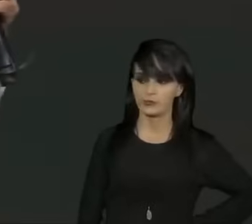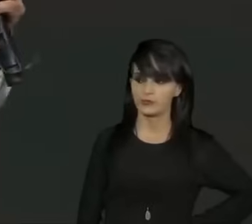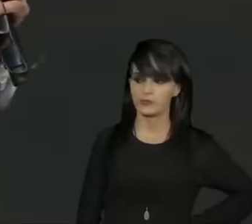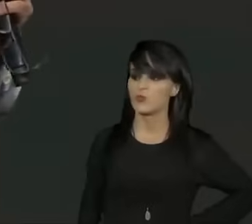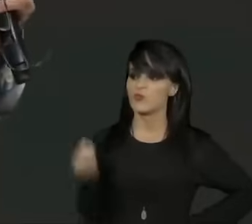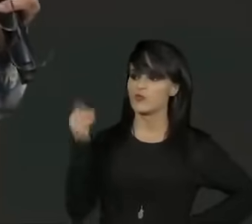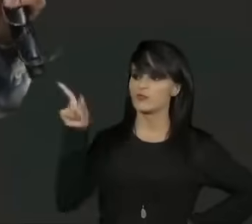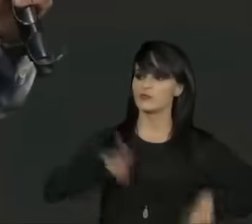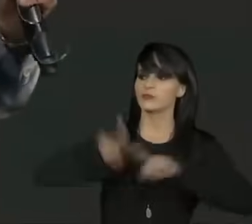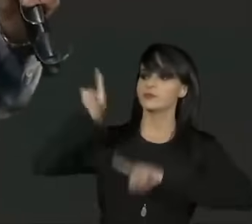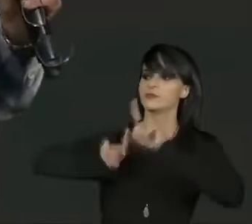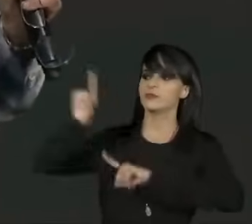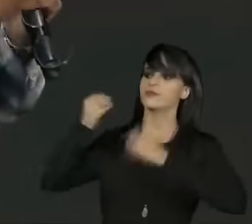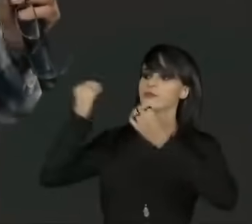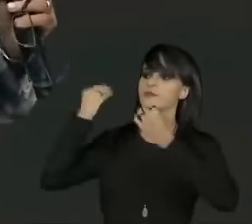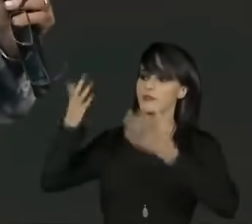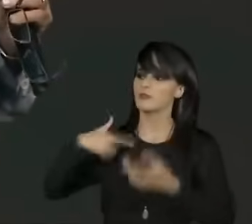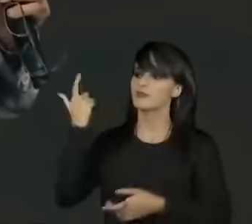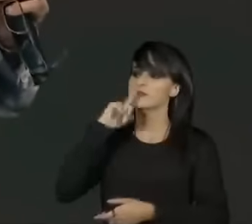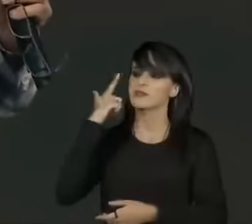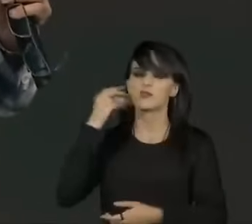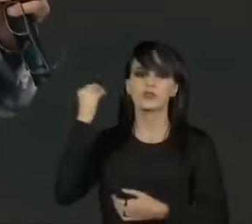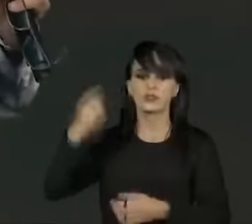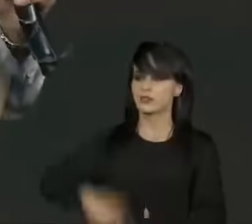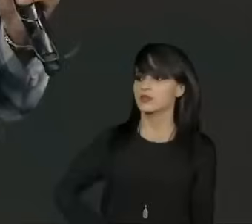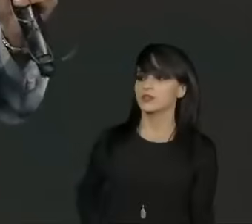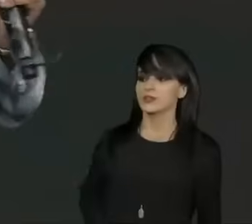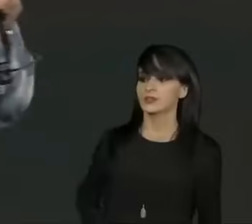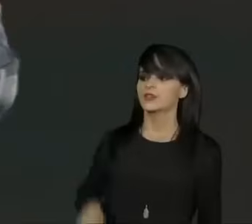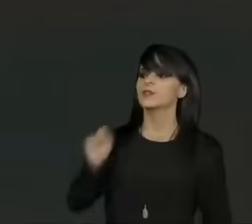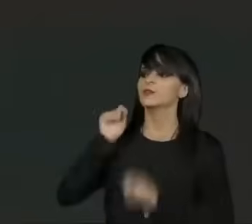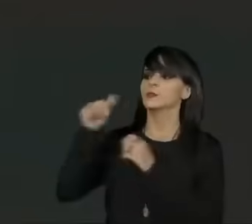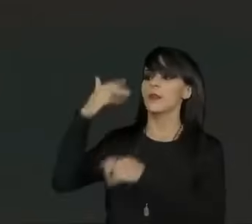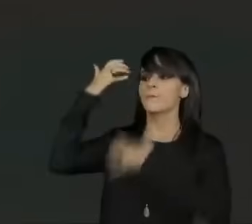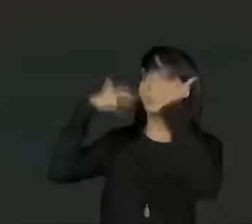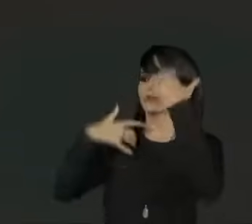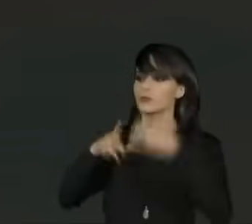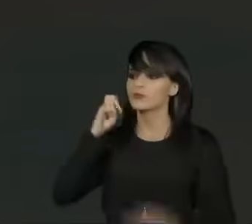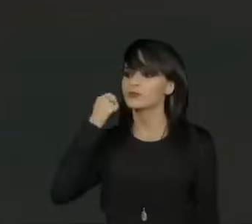como é que ele tá tendo sucesso como é que ele tá conseguindo quebra a cara